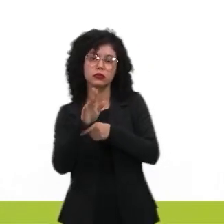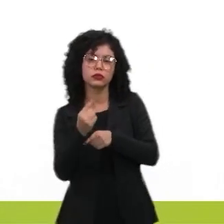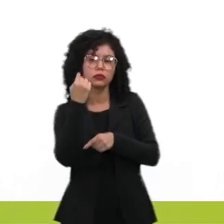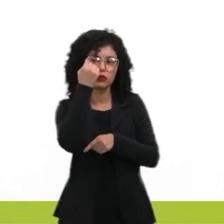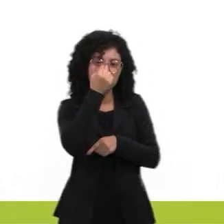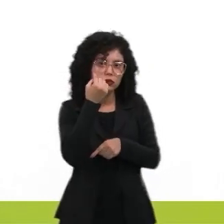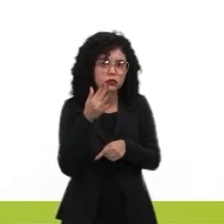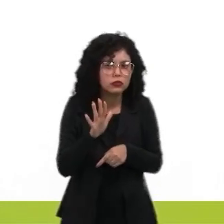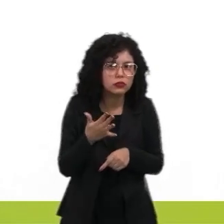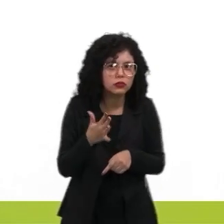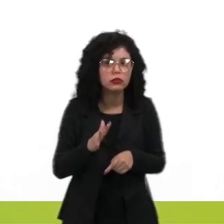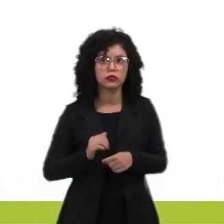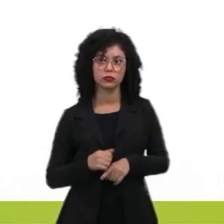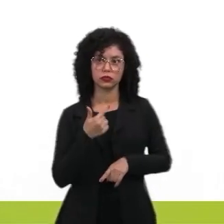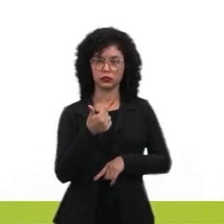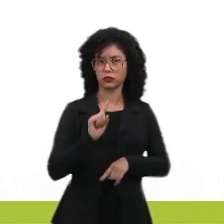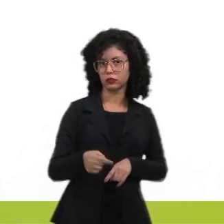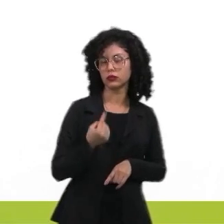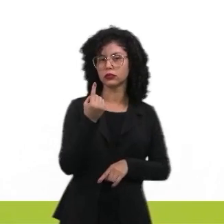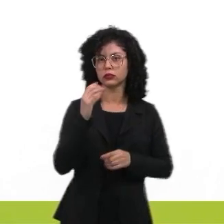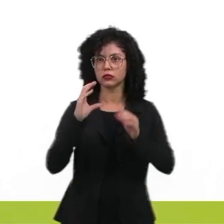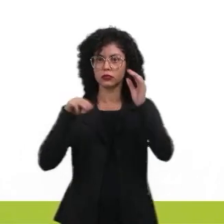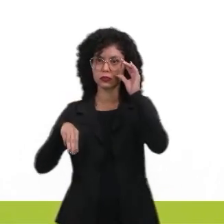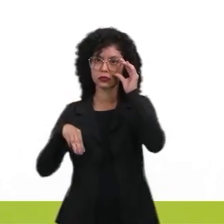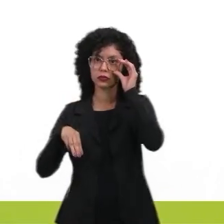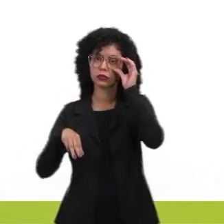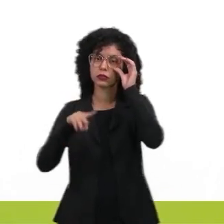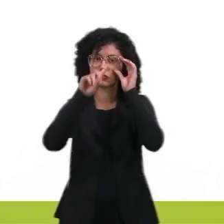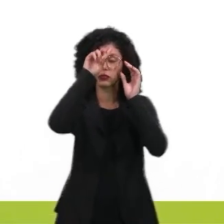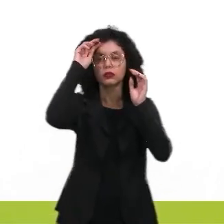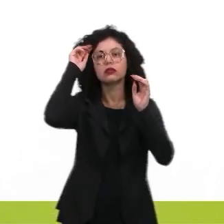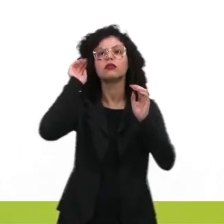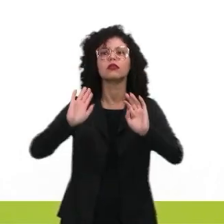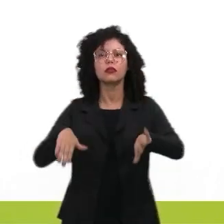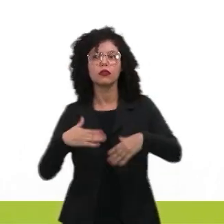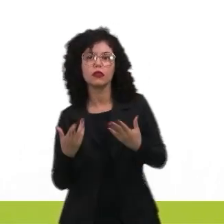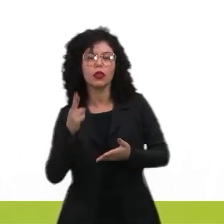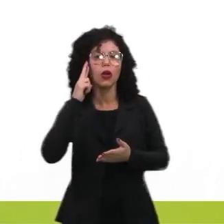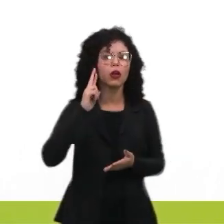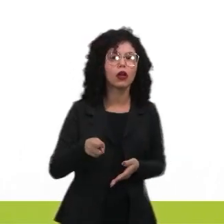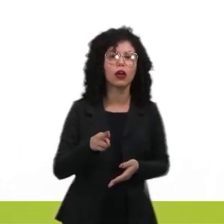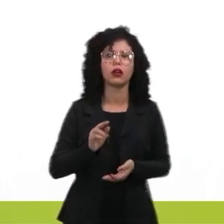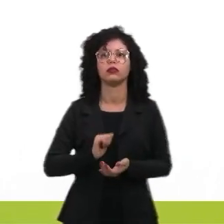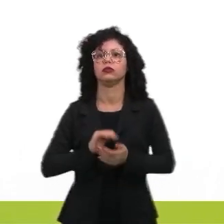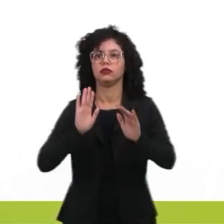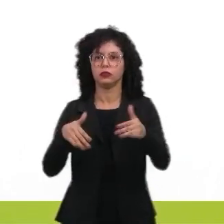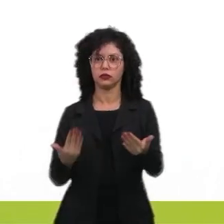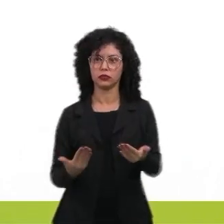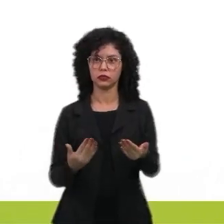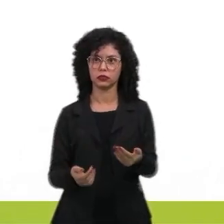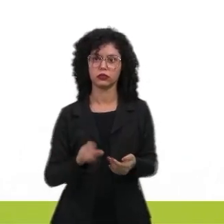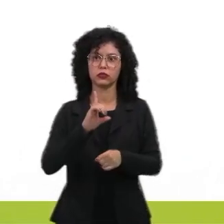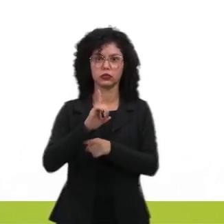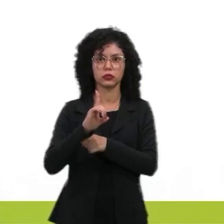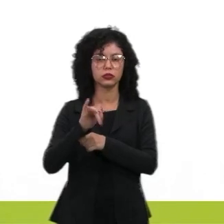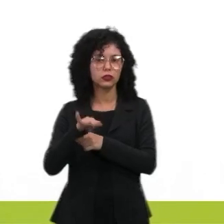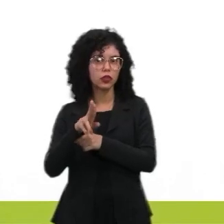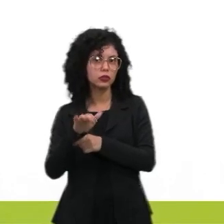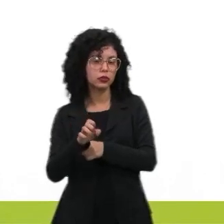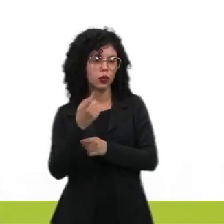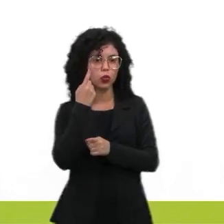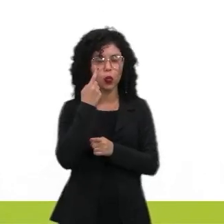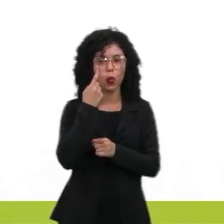mede aproximadamente 2,1 centímetros. Qual a razão, ao comando, gente, qual a razão entre o diâmetro aproximado do